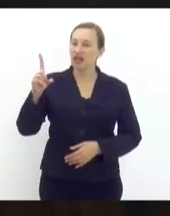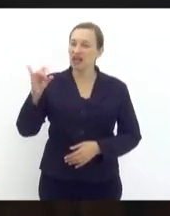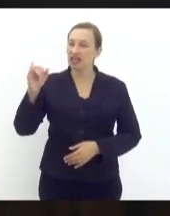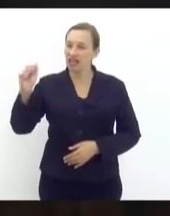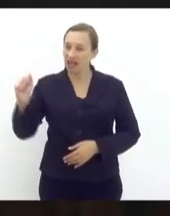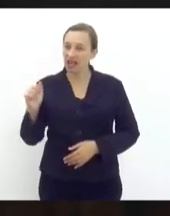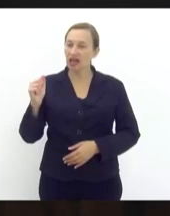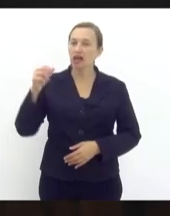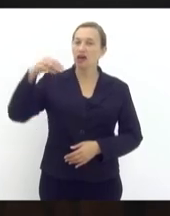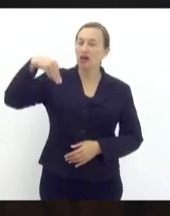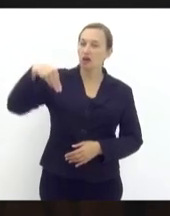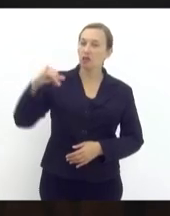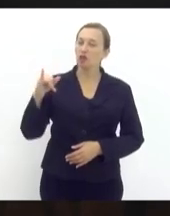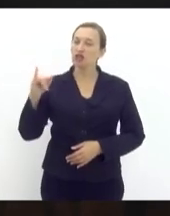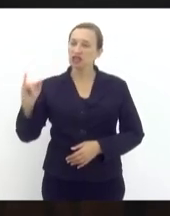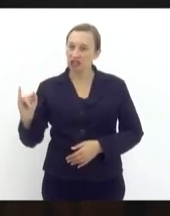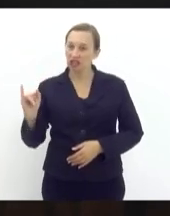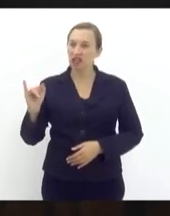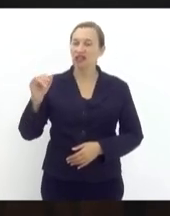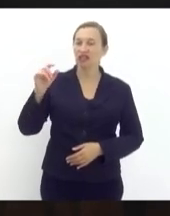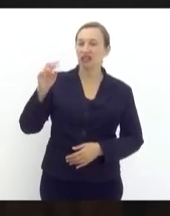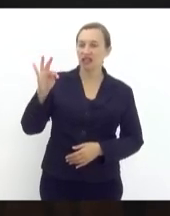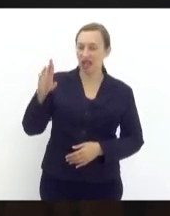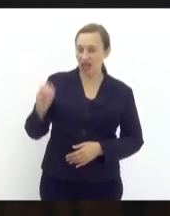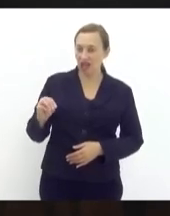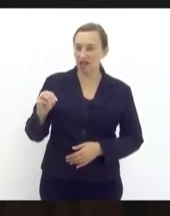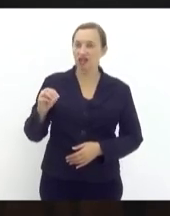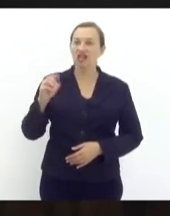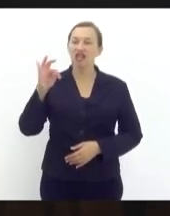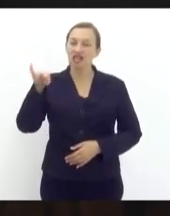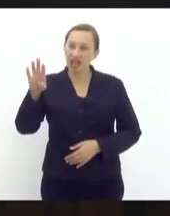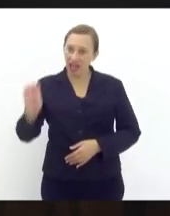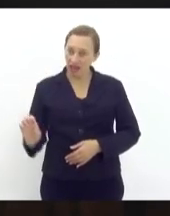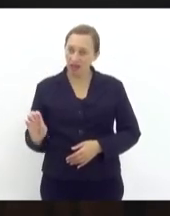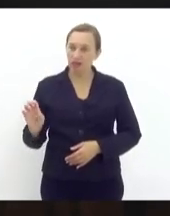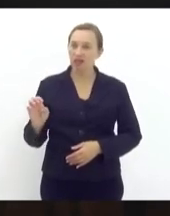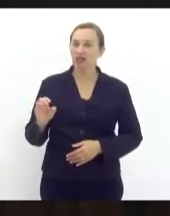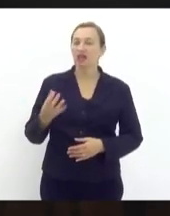munir Neto Anderson Moraes e Guilherme